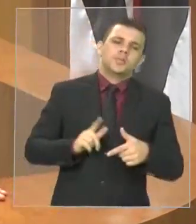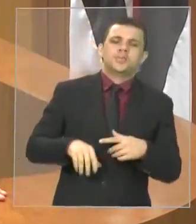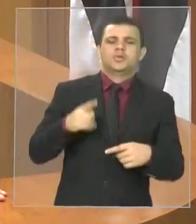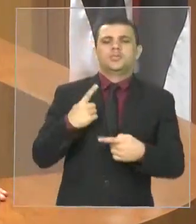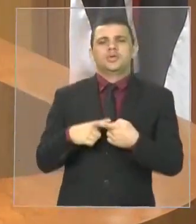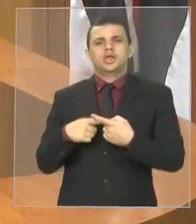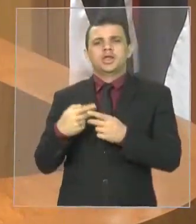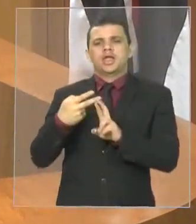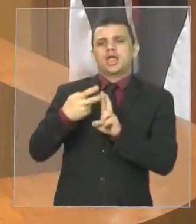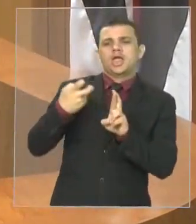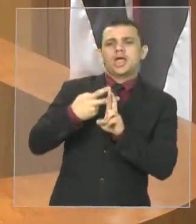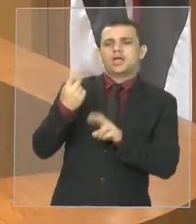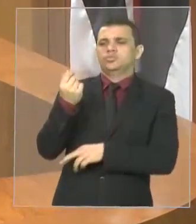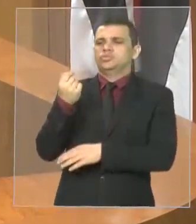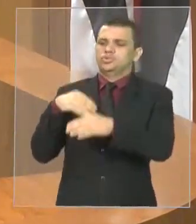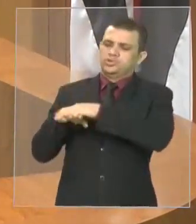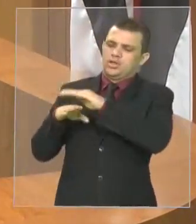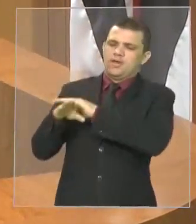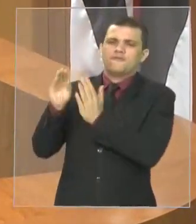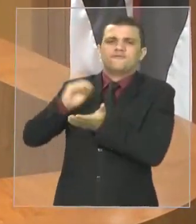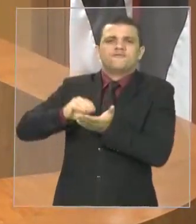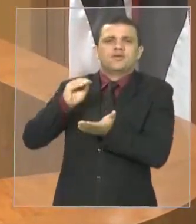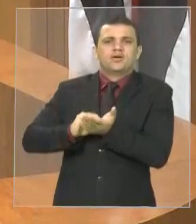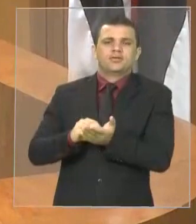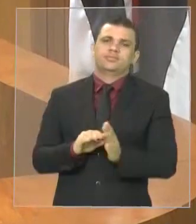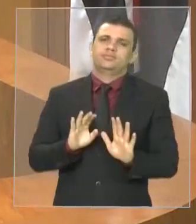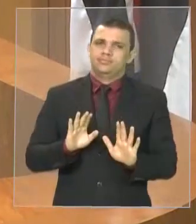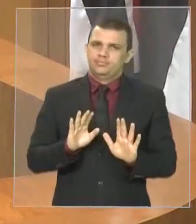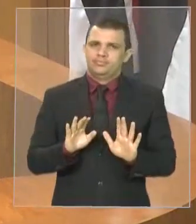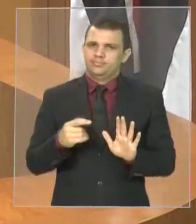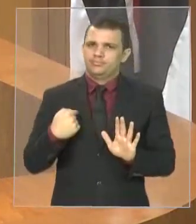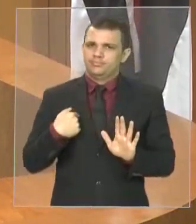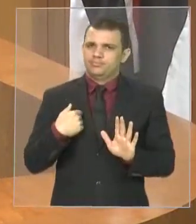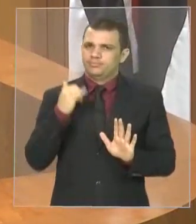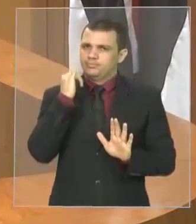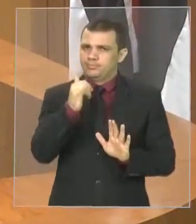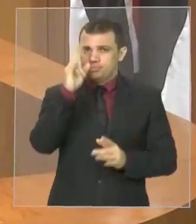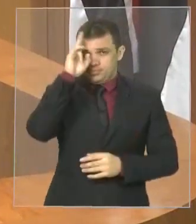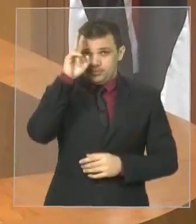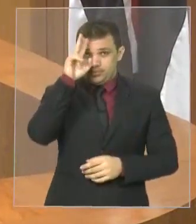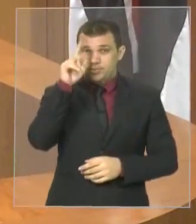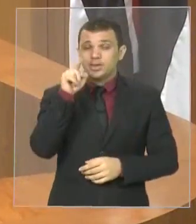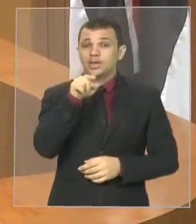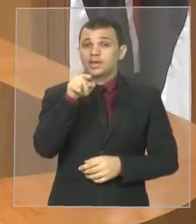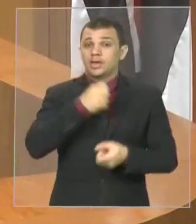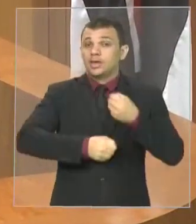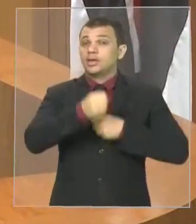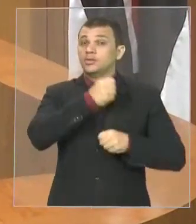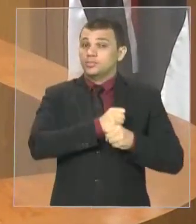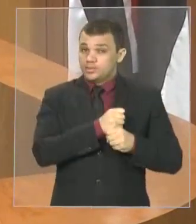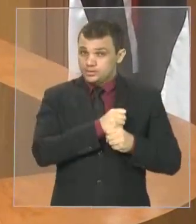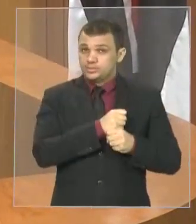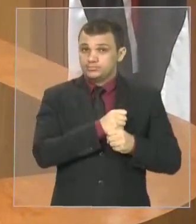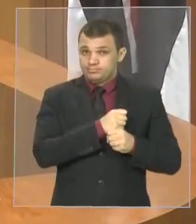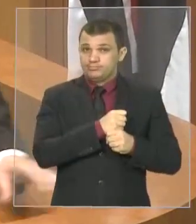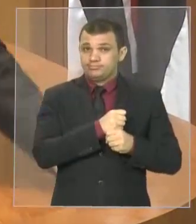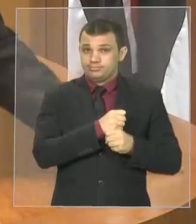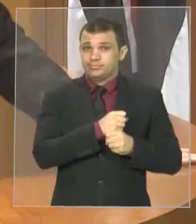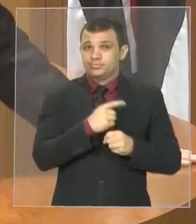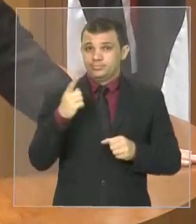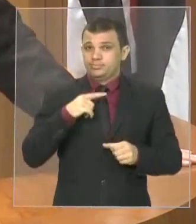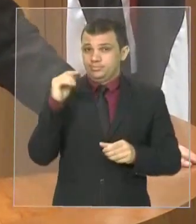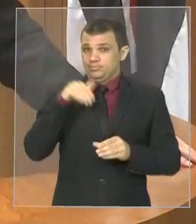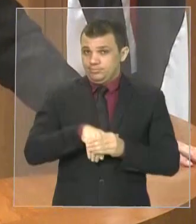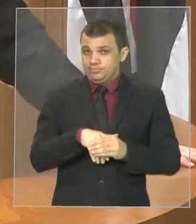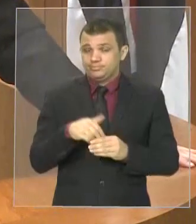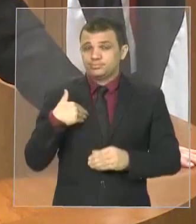de recurso. Aqui eu quero lembrar a vocês que eu disse ainda no ano passado, na época das eleições: